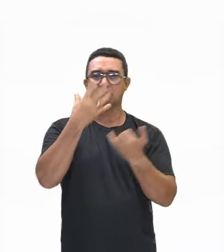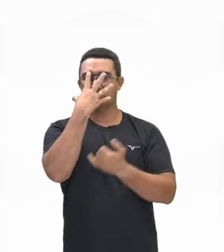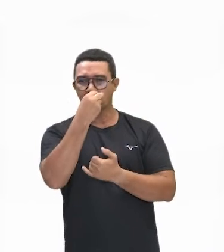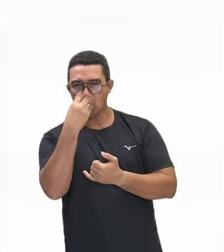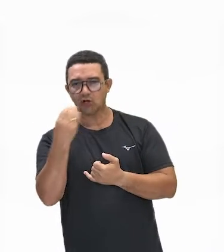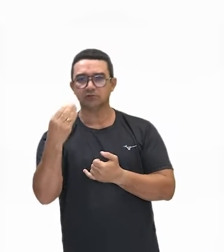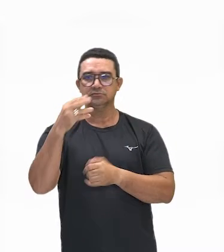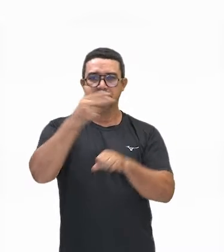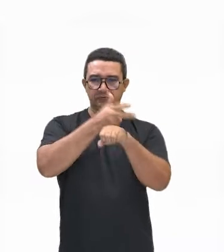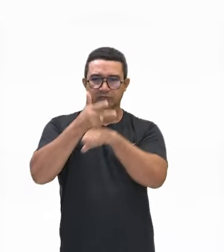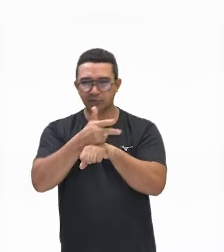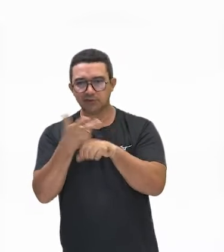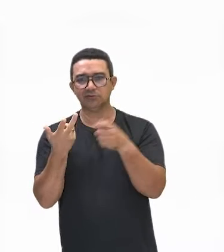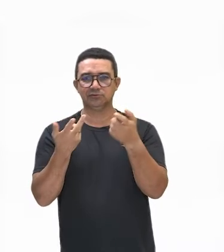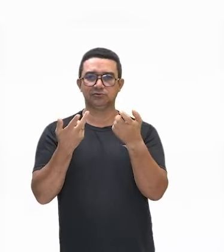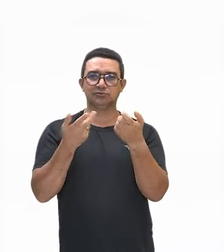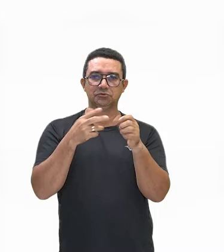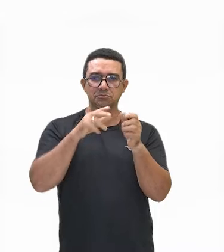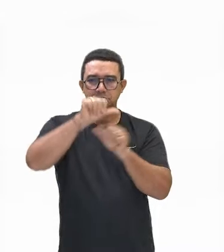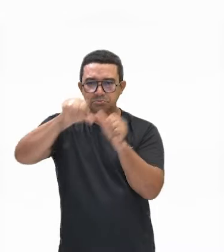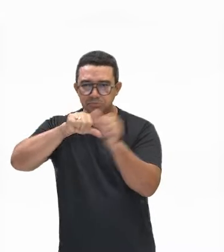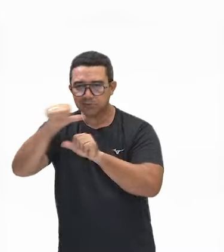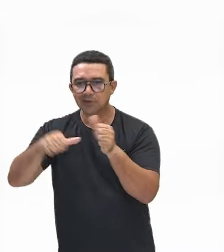saúde em risco, a saúde da população em risco.